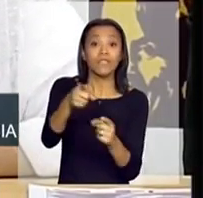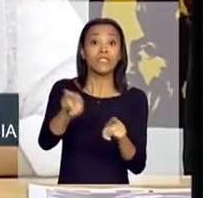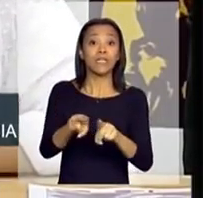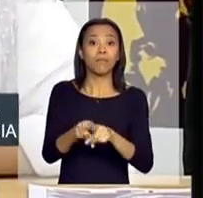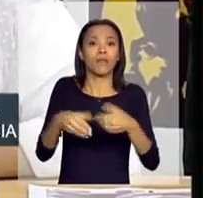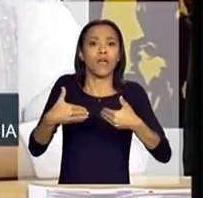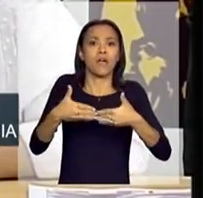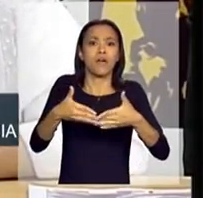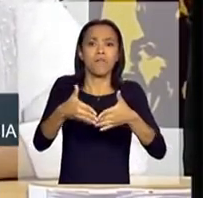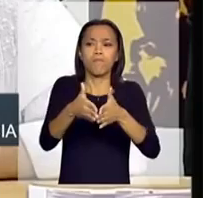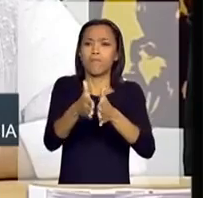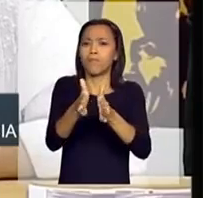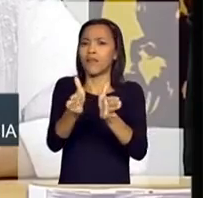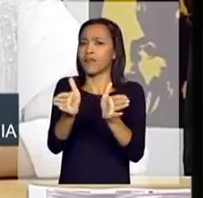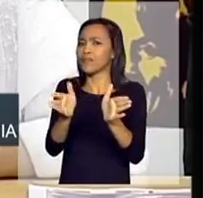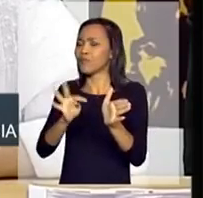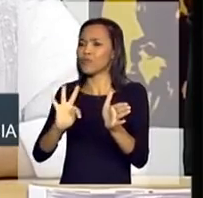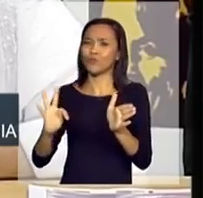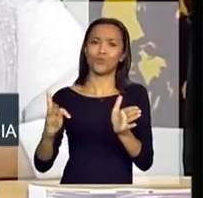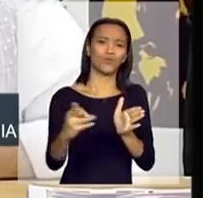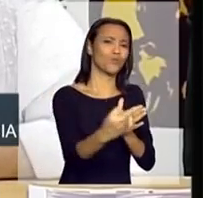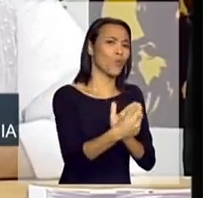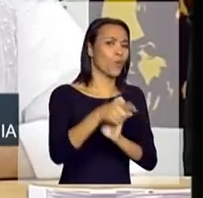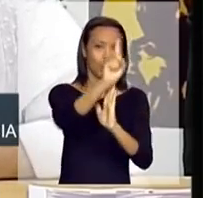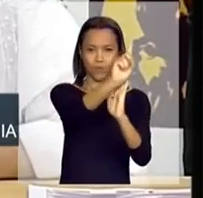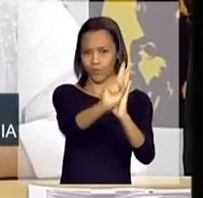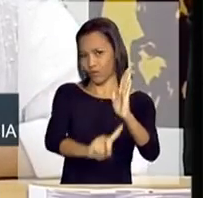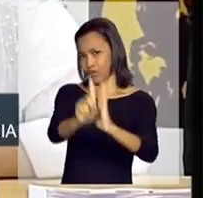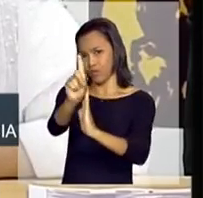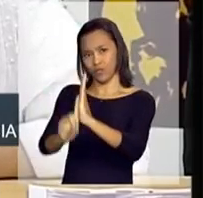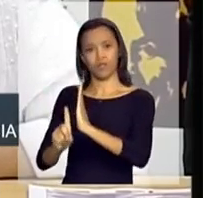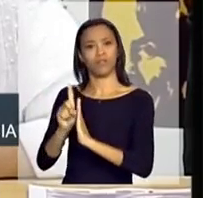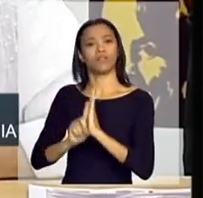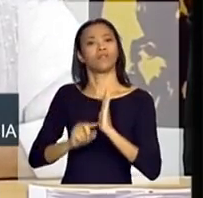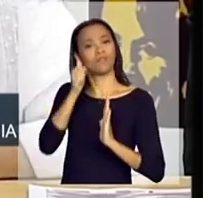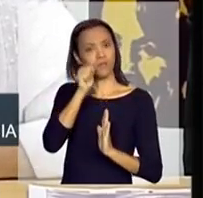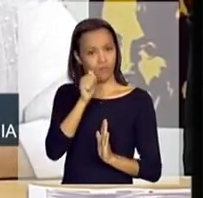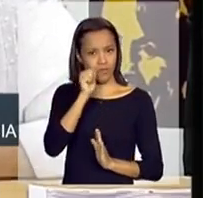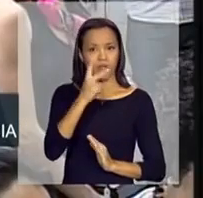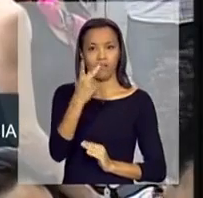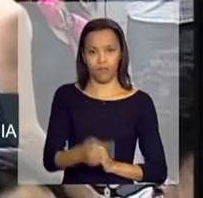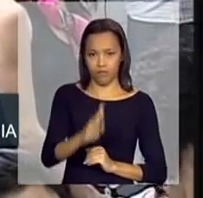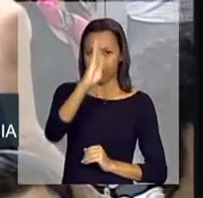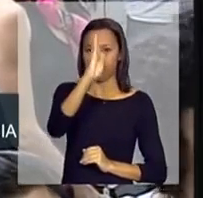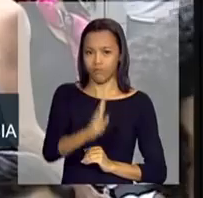de todos os marcos dos direitos das mulheres brasileiras.